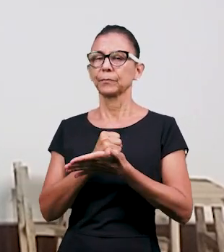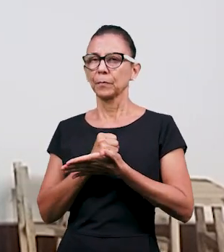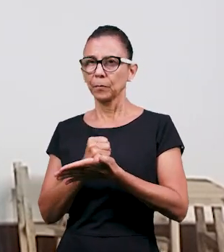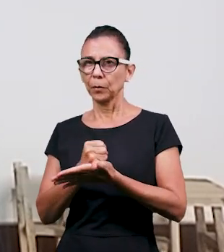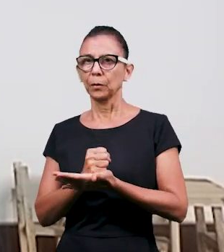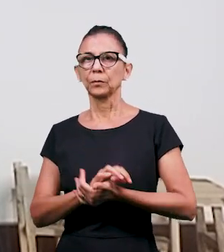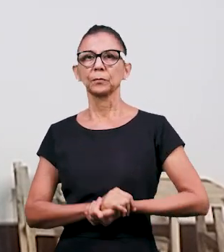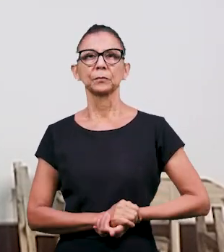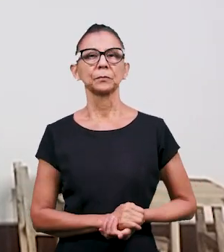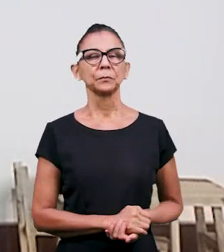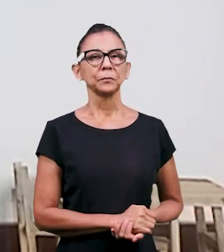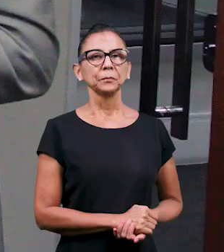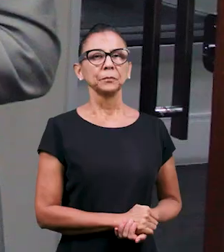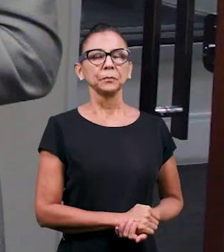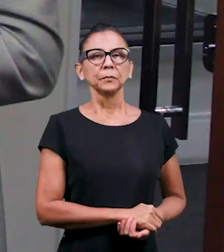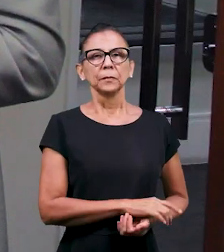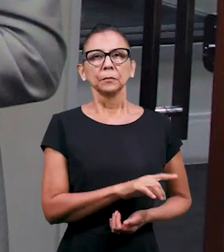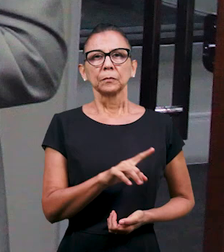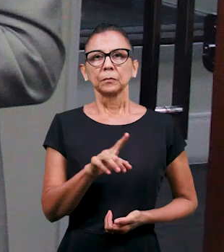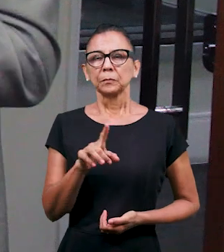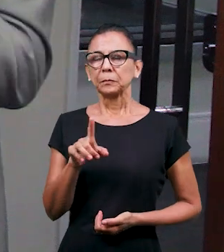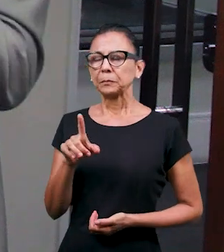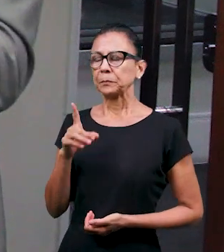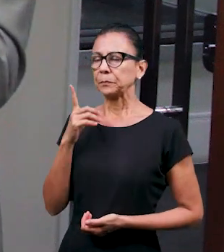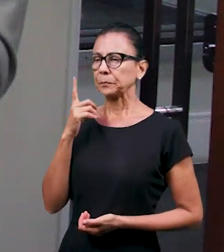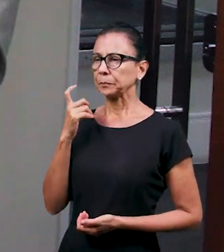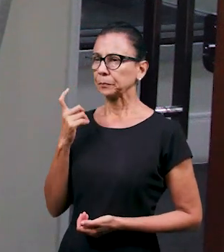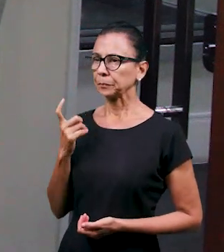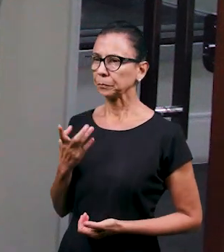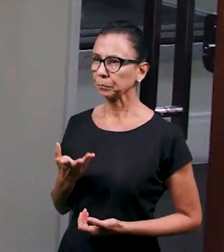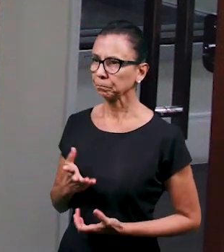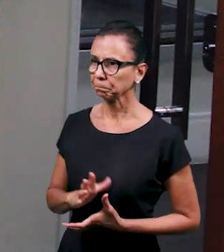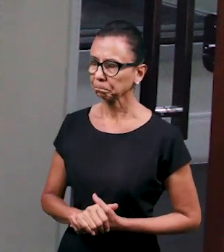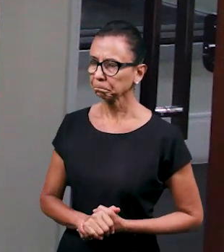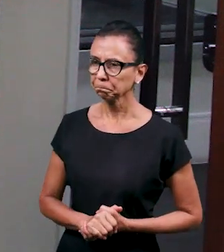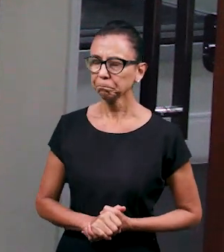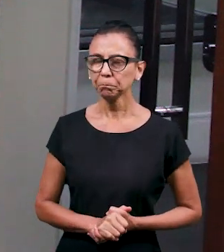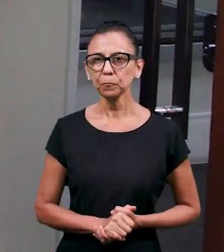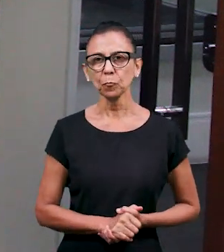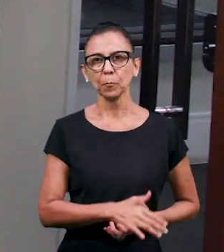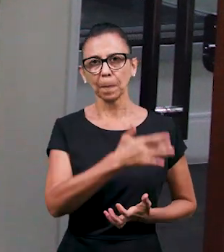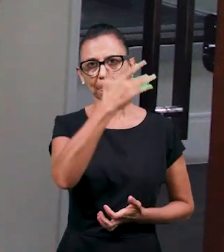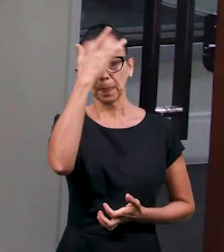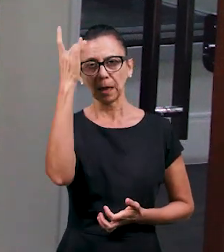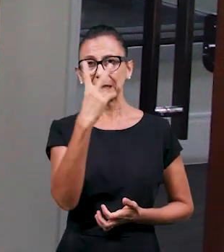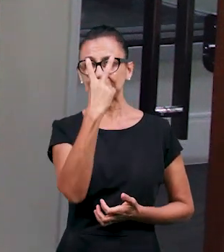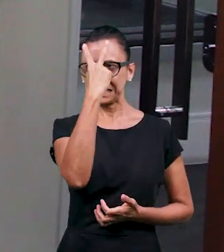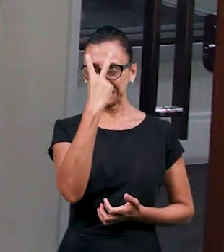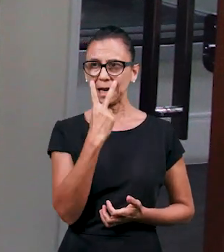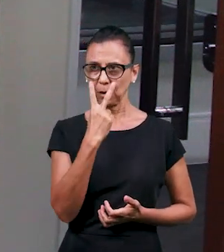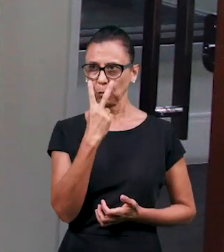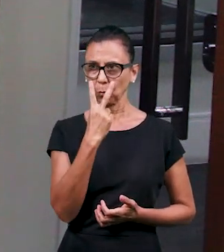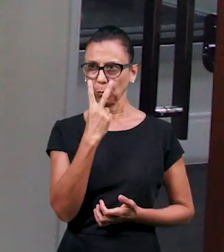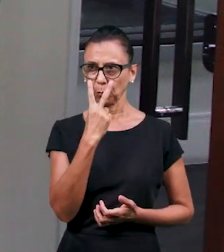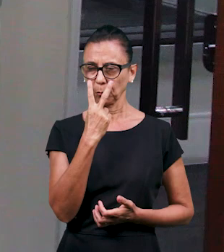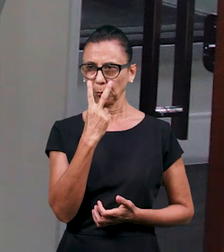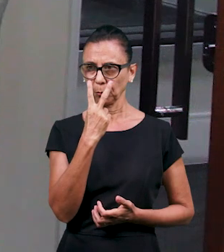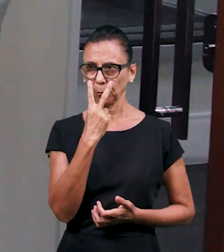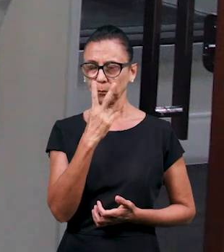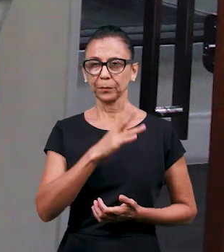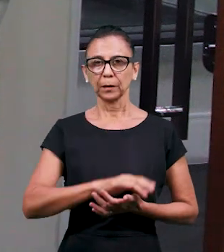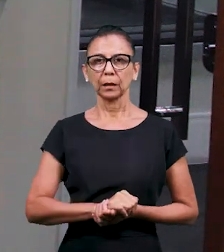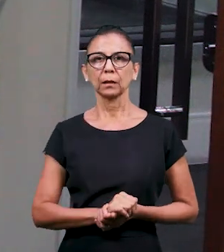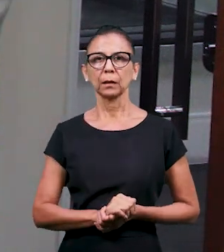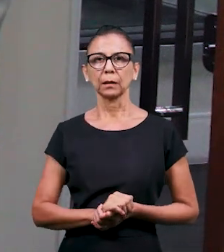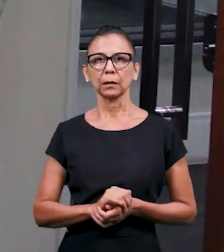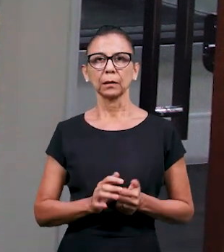muito importante, né? É interessante que para a cegueira, normalmente a gente diz que a pessoa